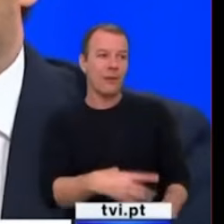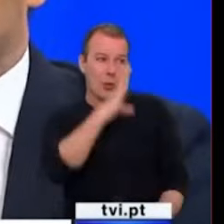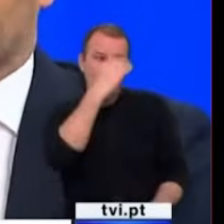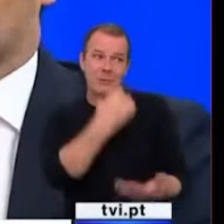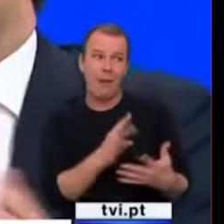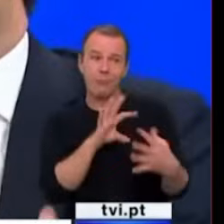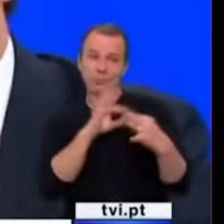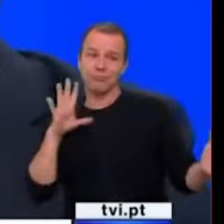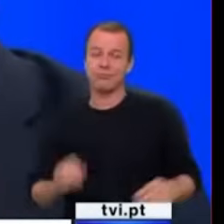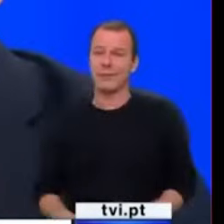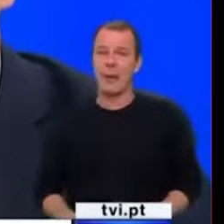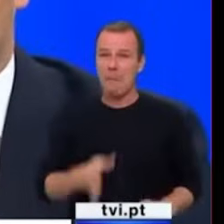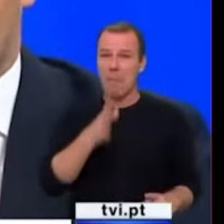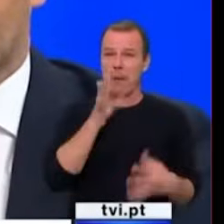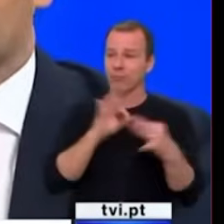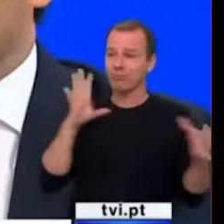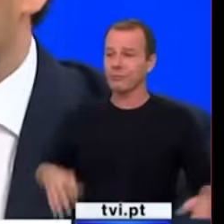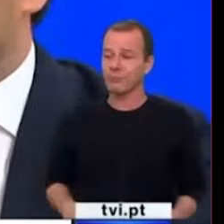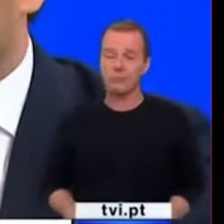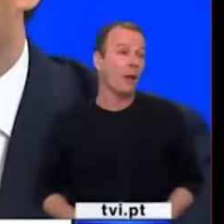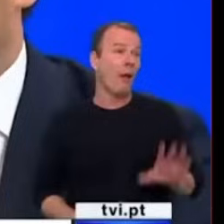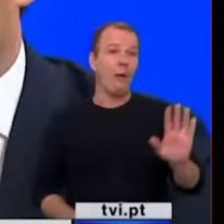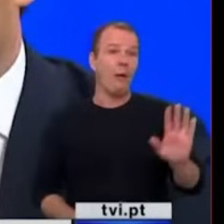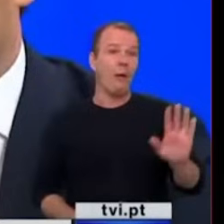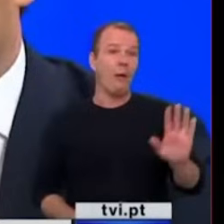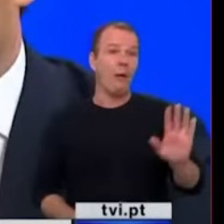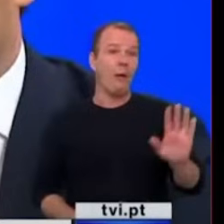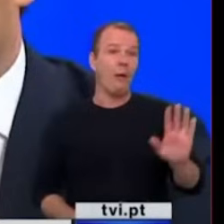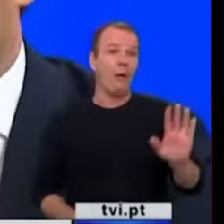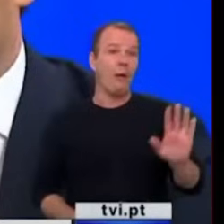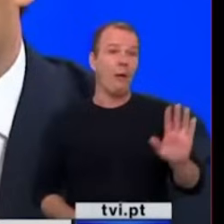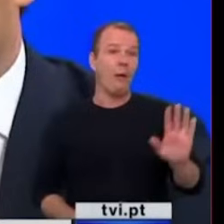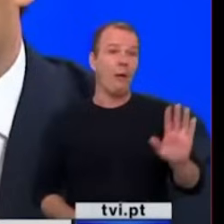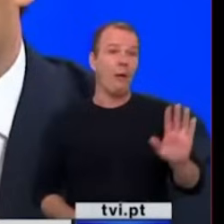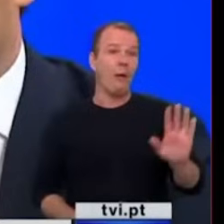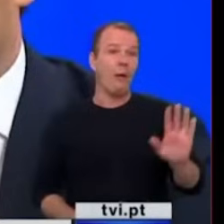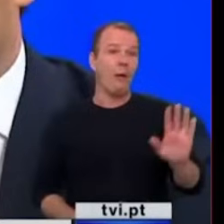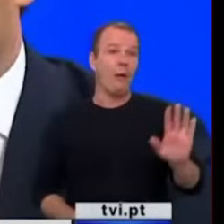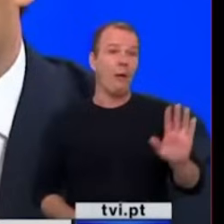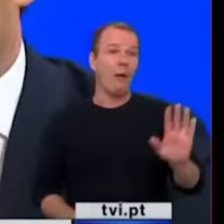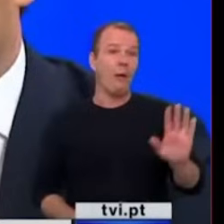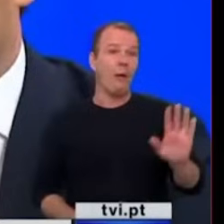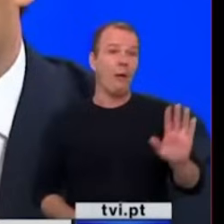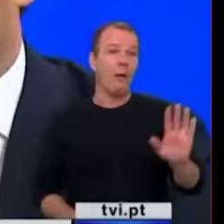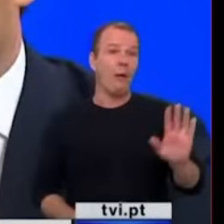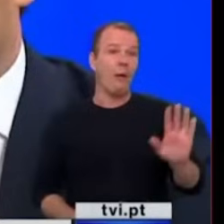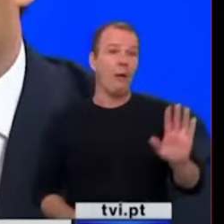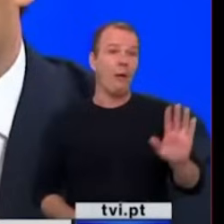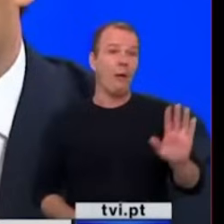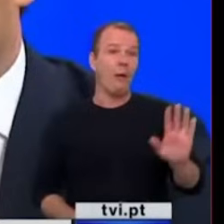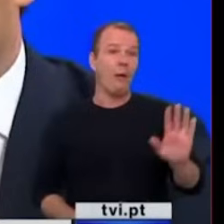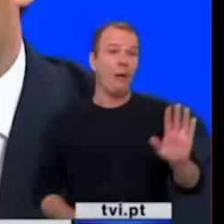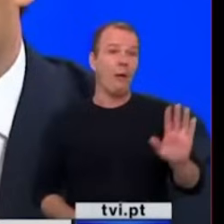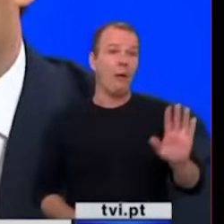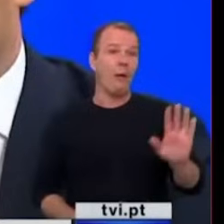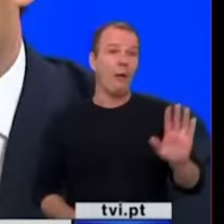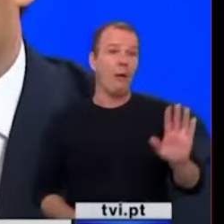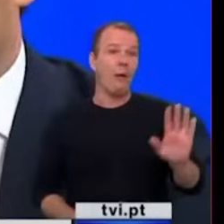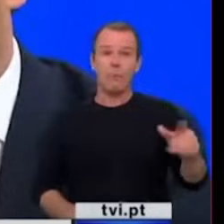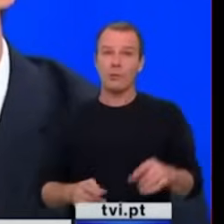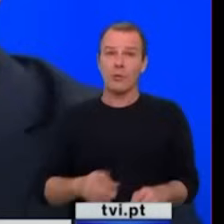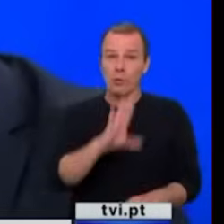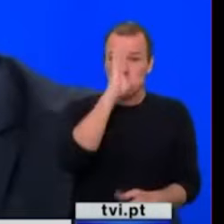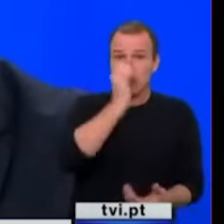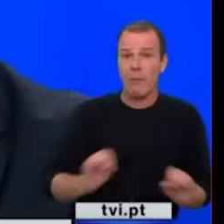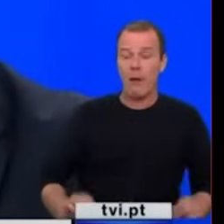falar Sao pouco parecem dois putos Você não sabe o que estava falar sei sai sei sai não sabe não sai